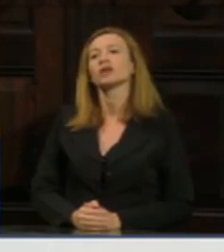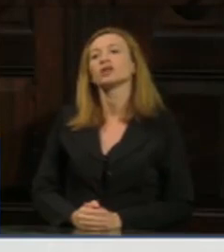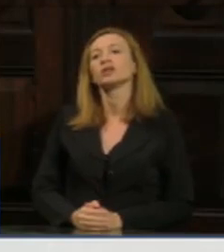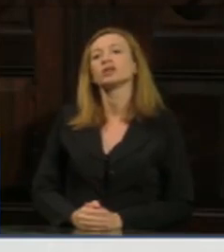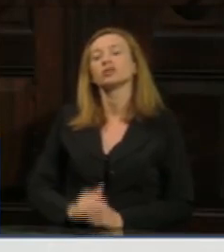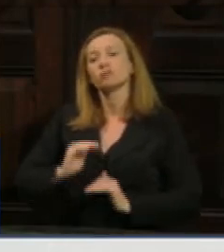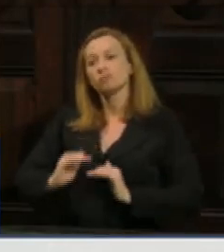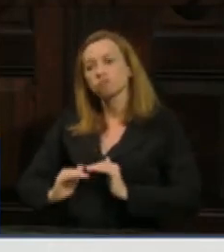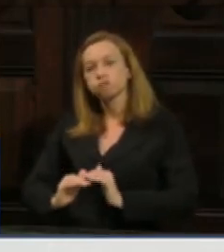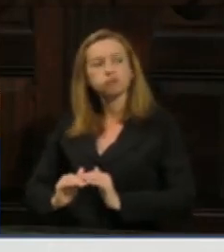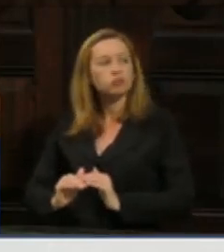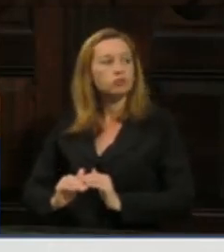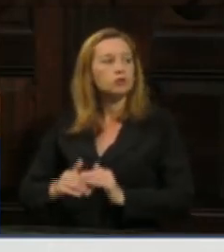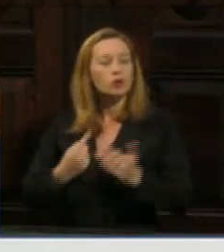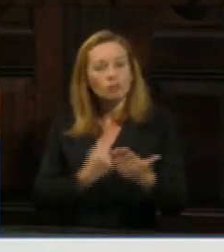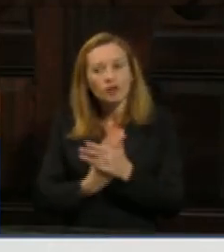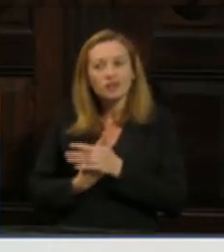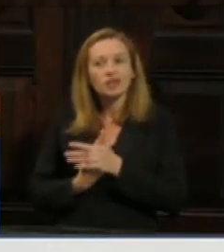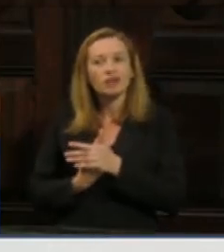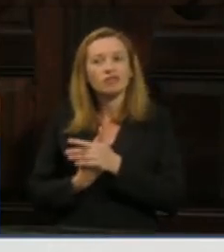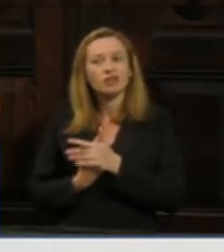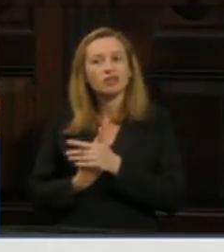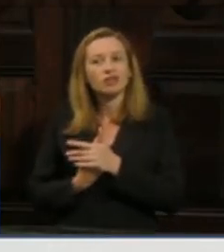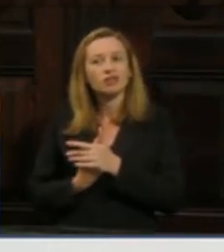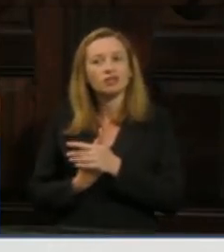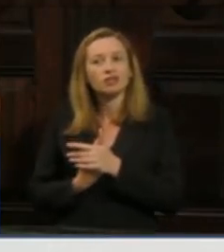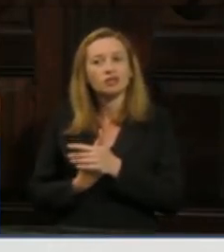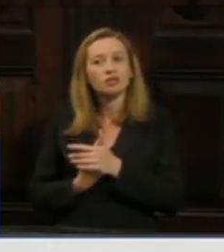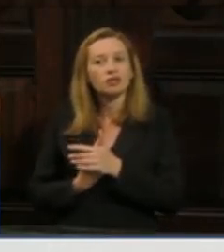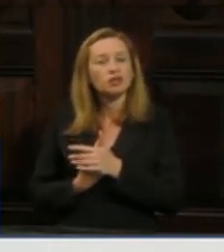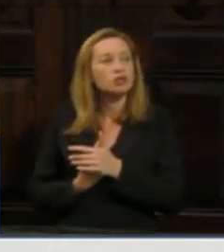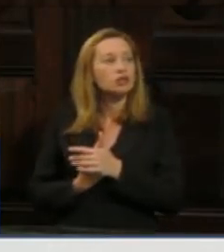sob vestir um manto